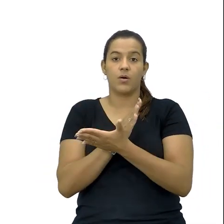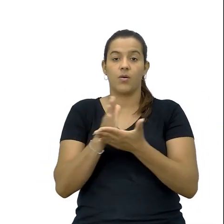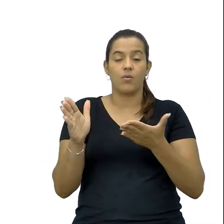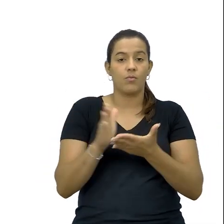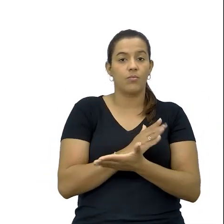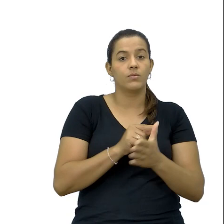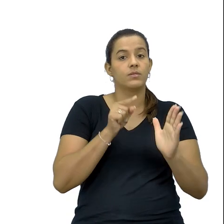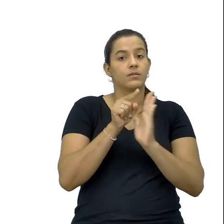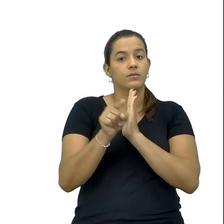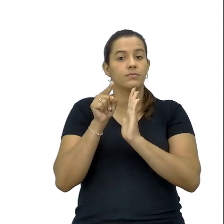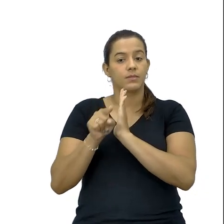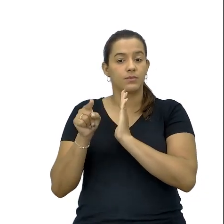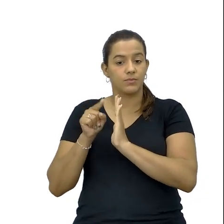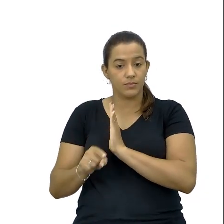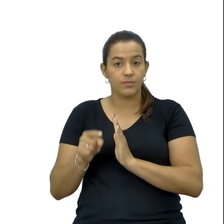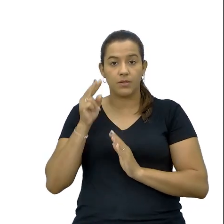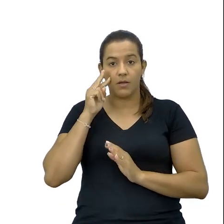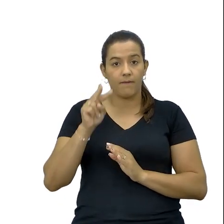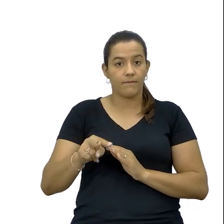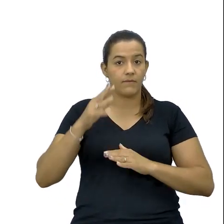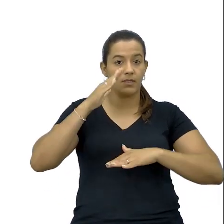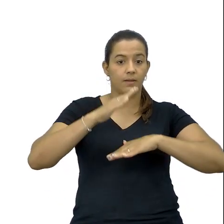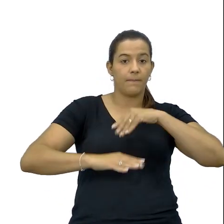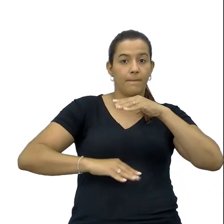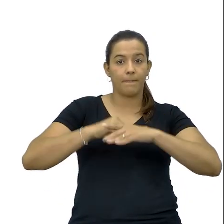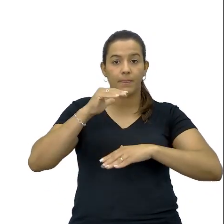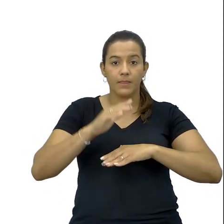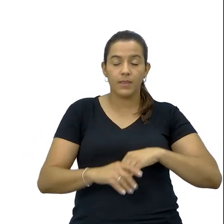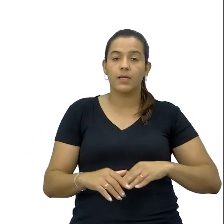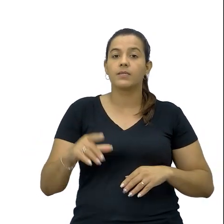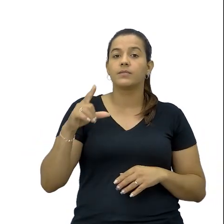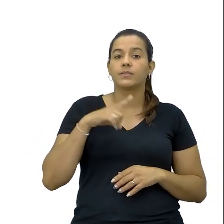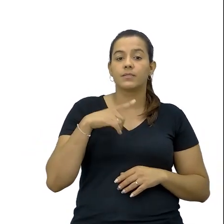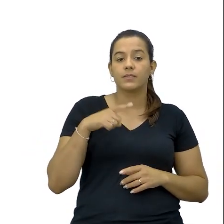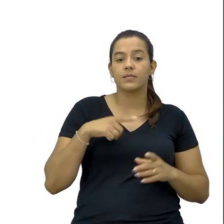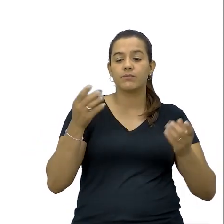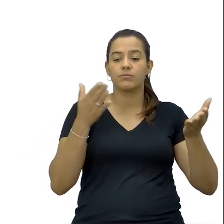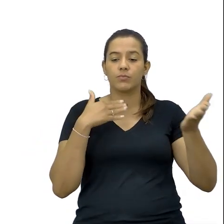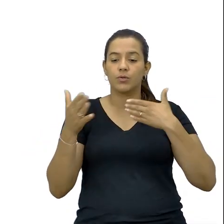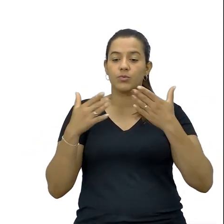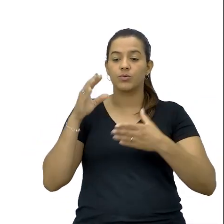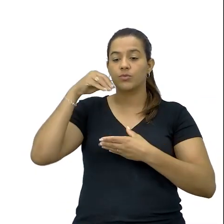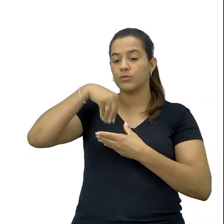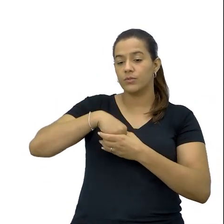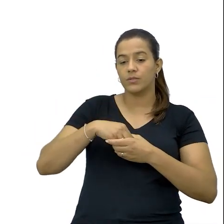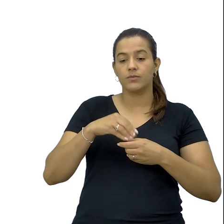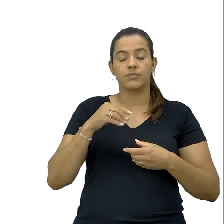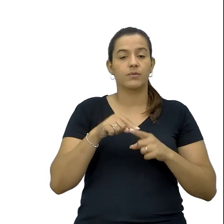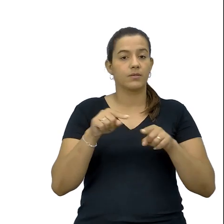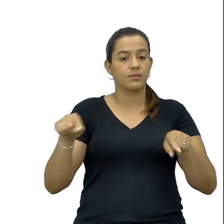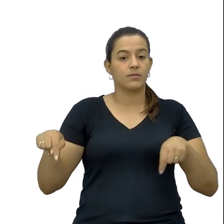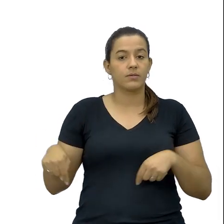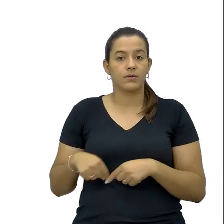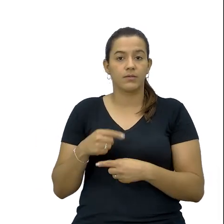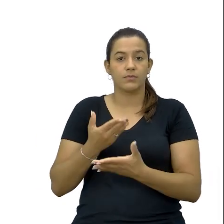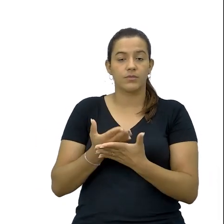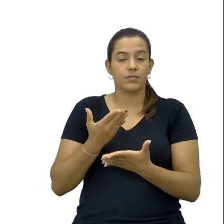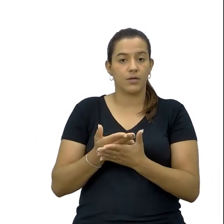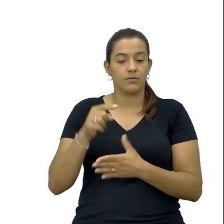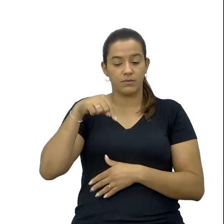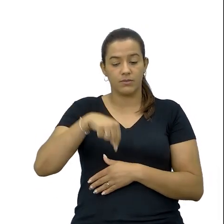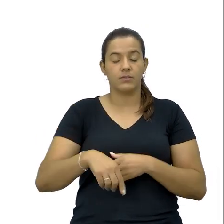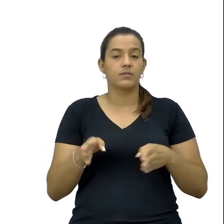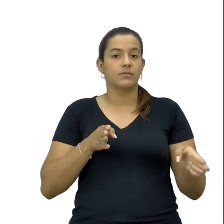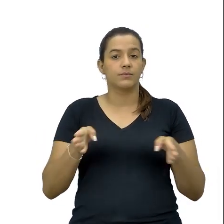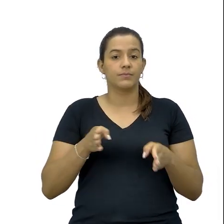questões, olhando para essas habilidades fragilizadas, e levem para discutir na sala de aula com os estudantes, né, nesse momento,